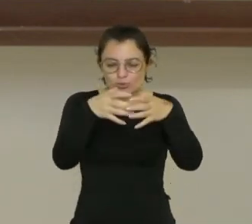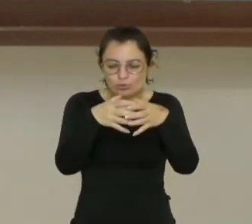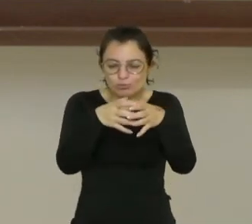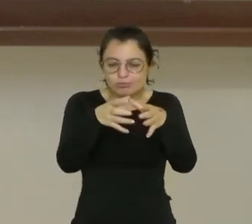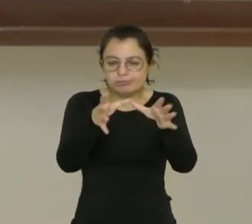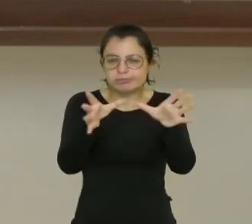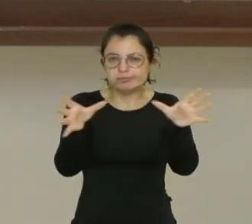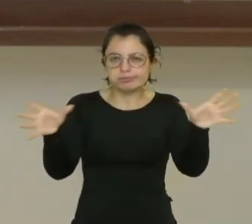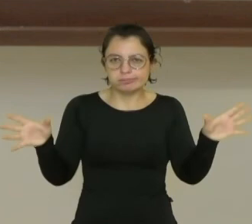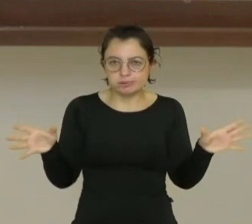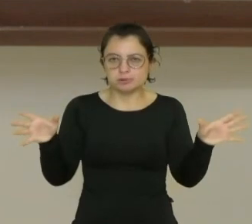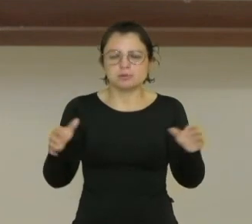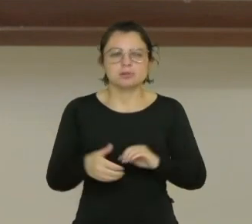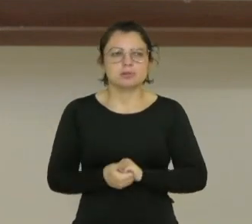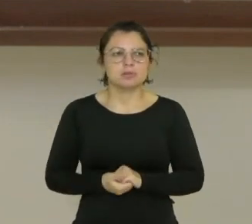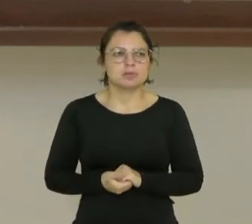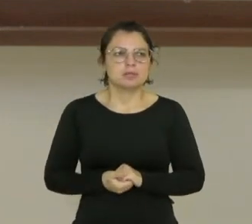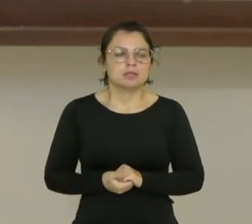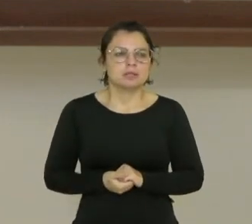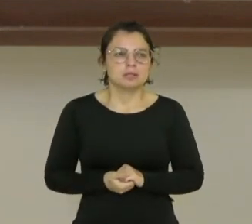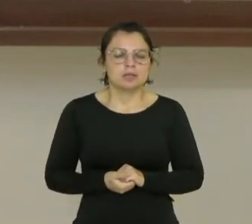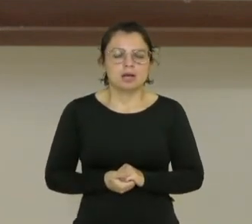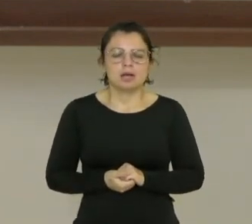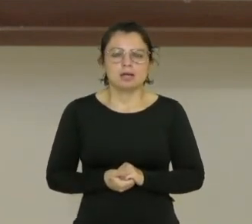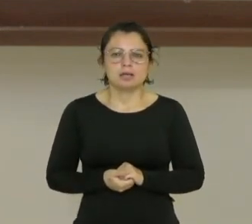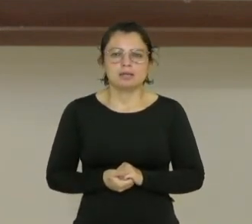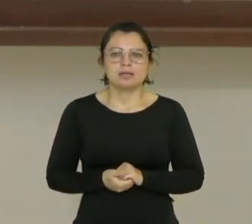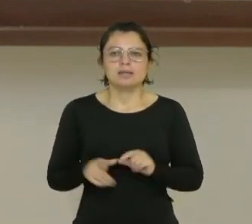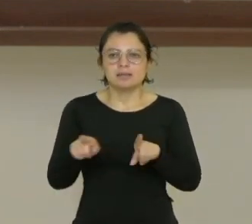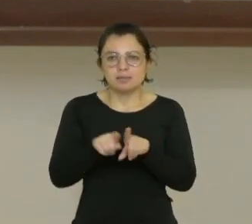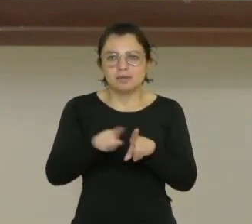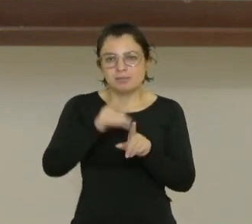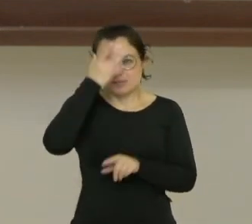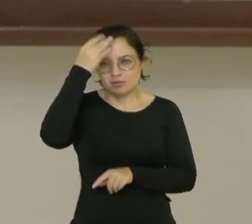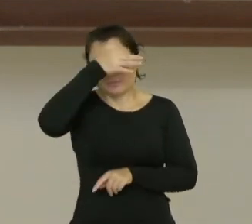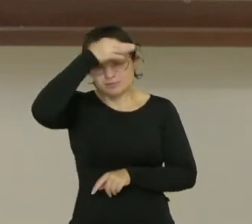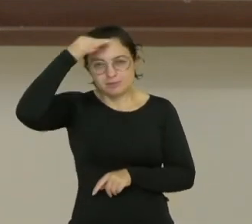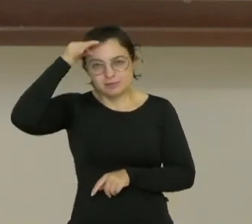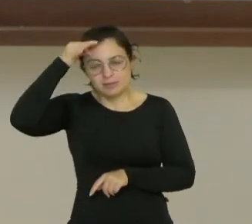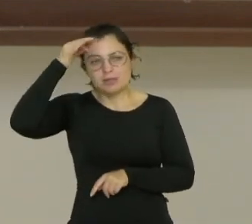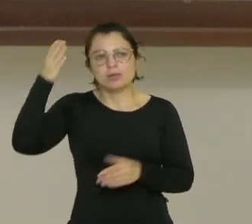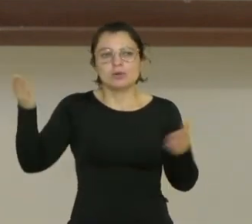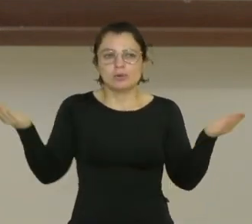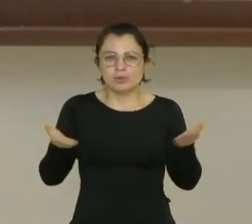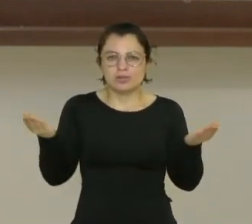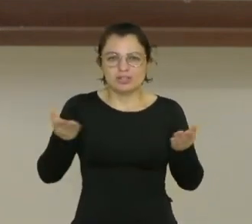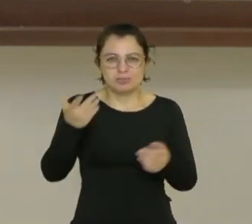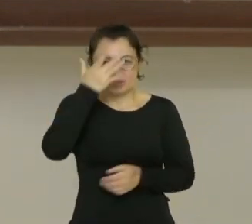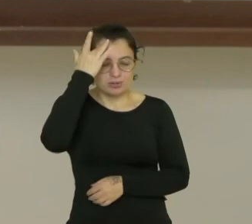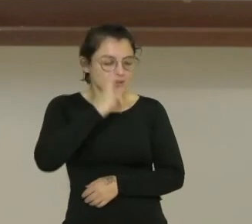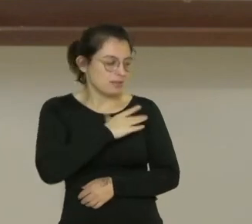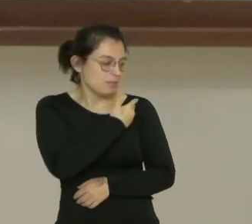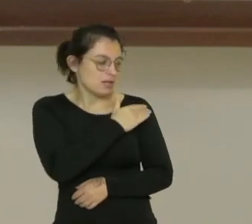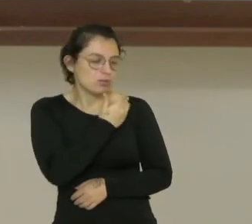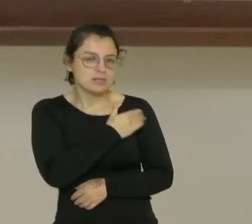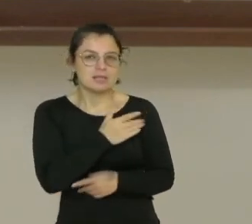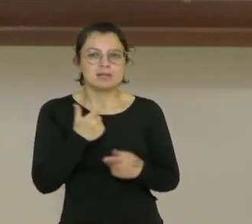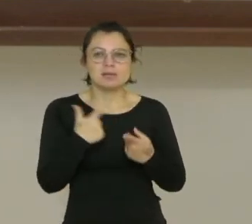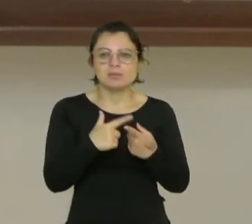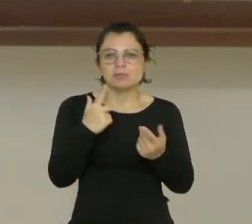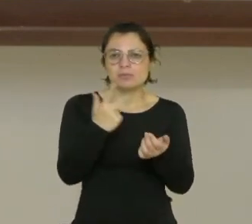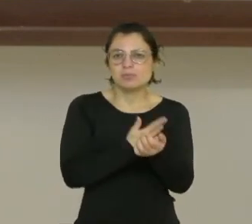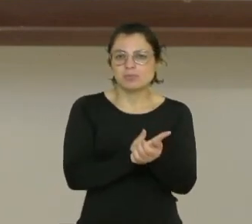dizimando essa população, né? E por conta da ignorância das pessoas, as pessoas tratam os índios muitas vezes de forma